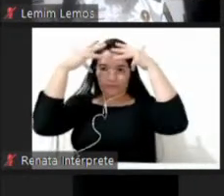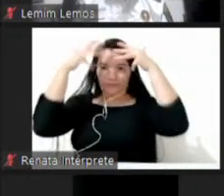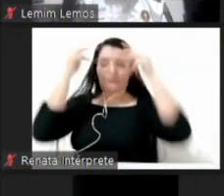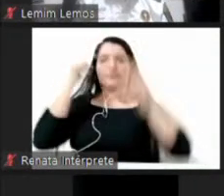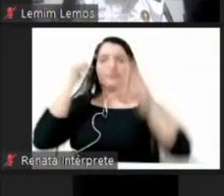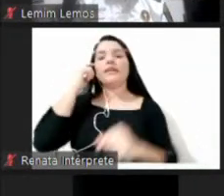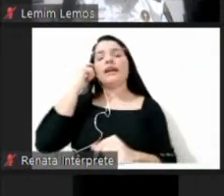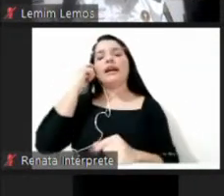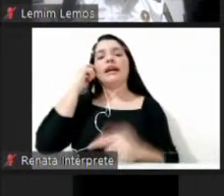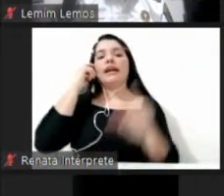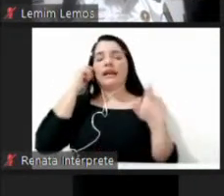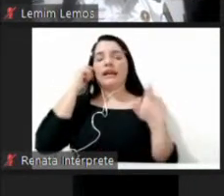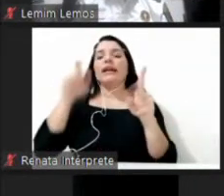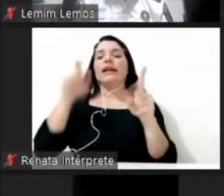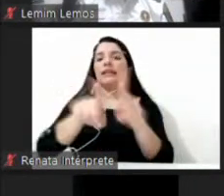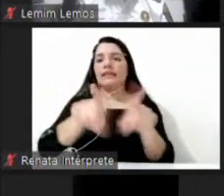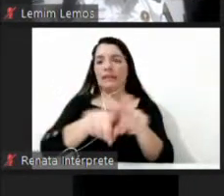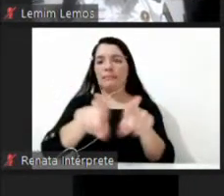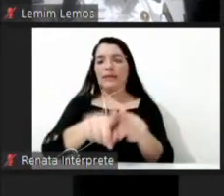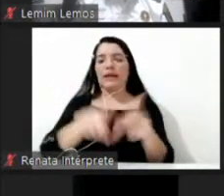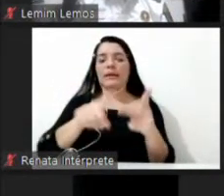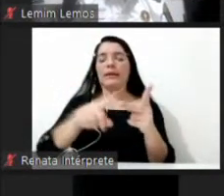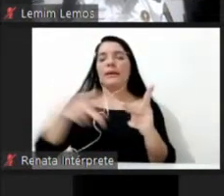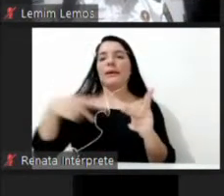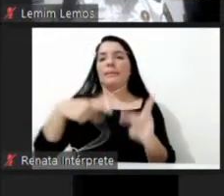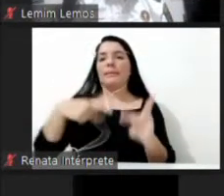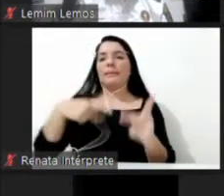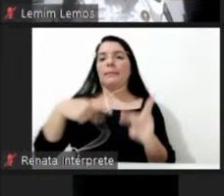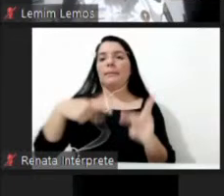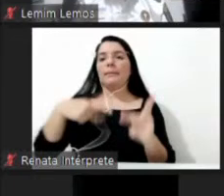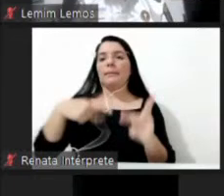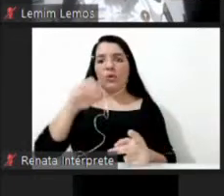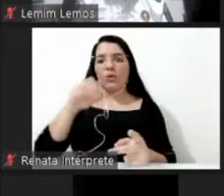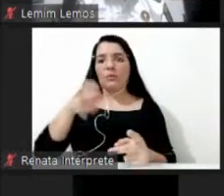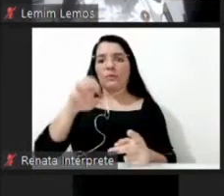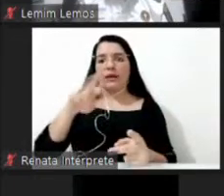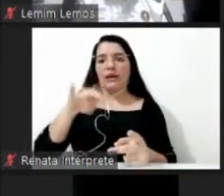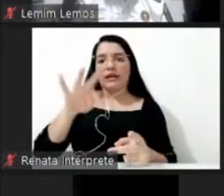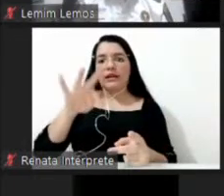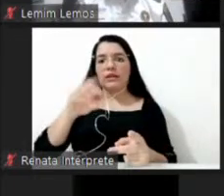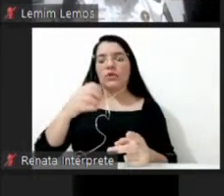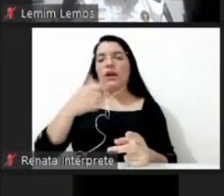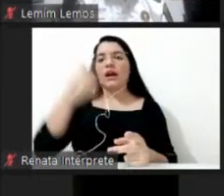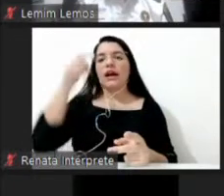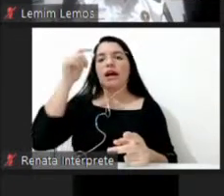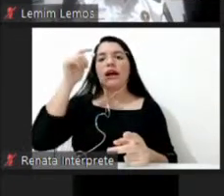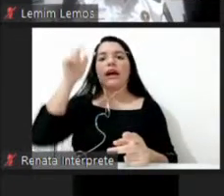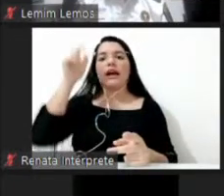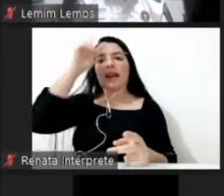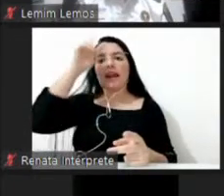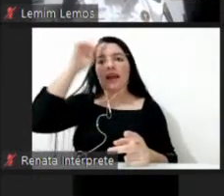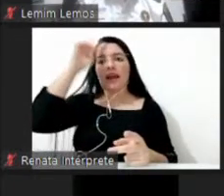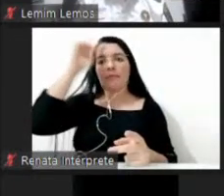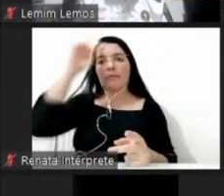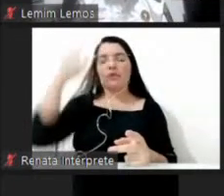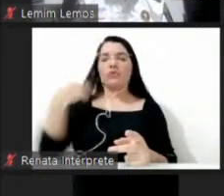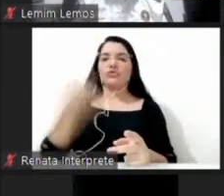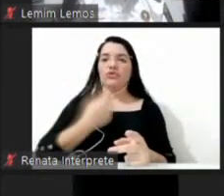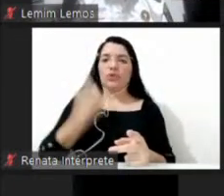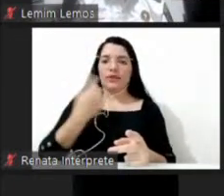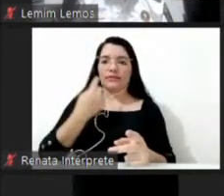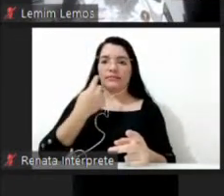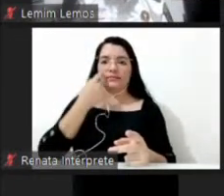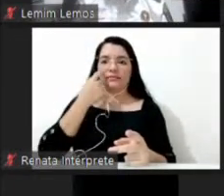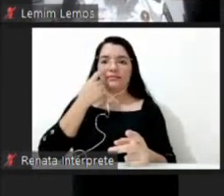e o pastor Romerito também, que lembrou da gente, que juntos... Mário, eu estou em reunião aqui.